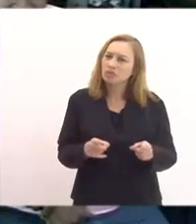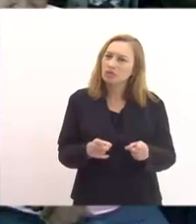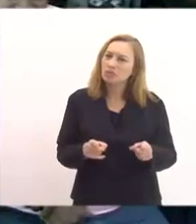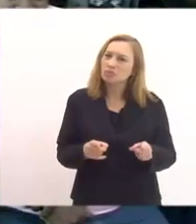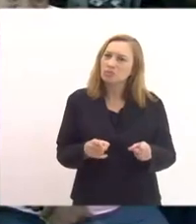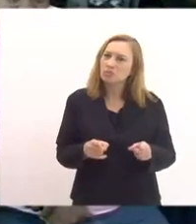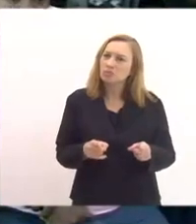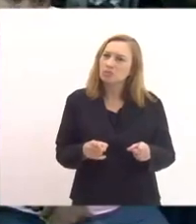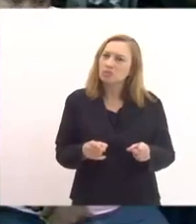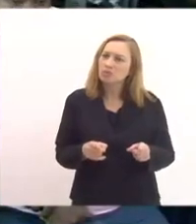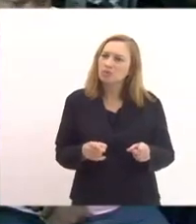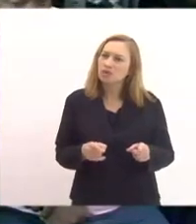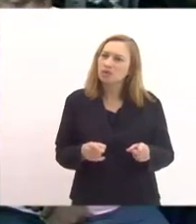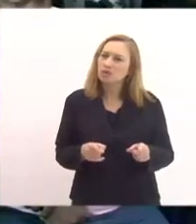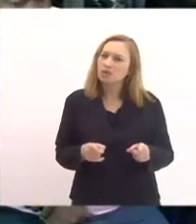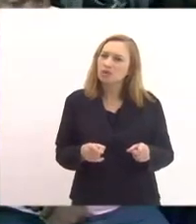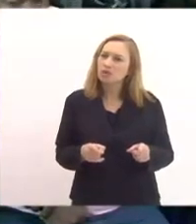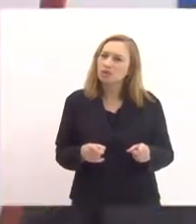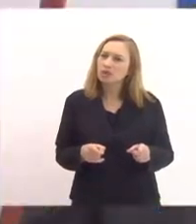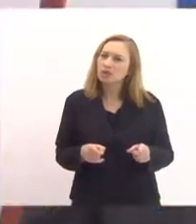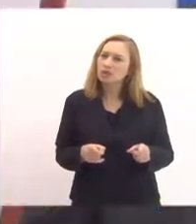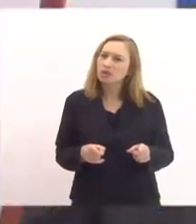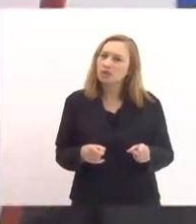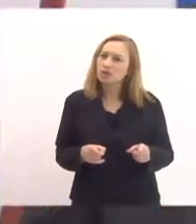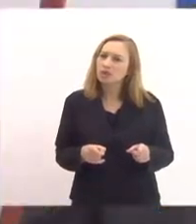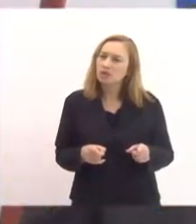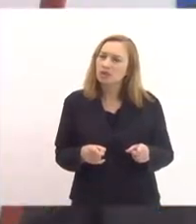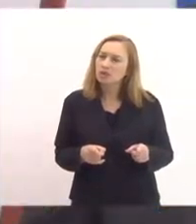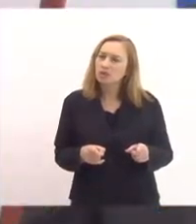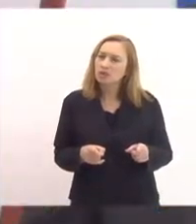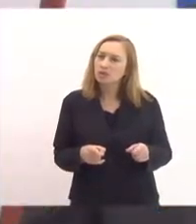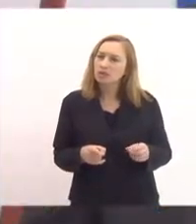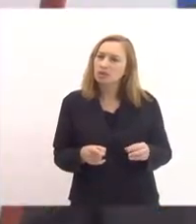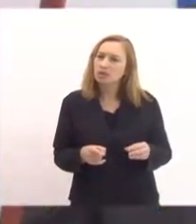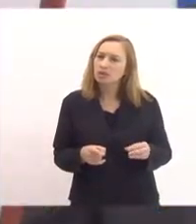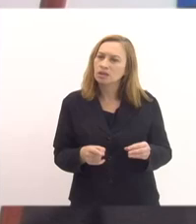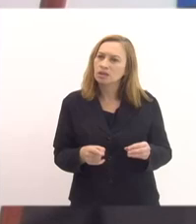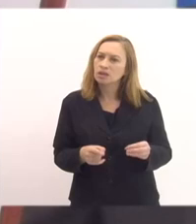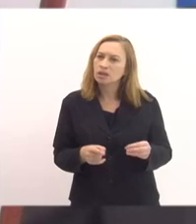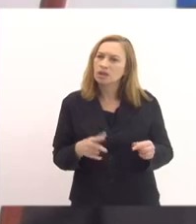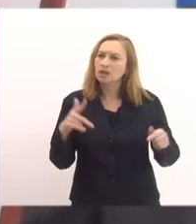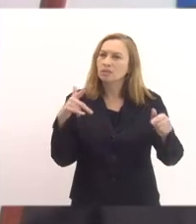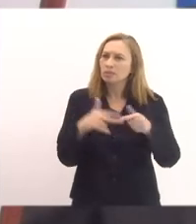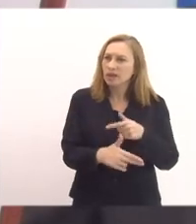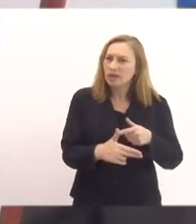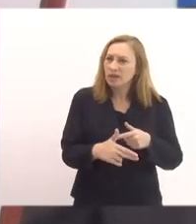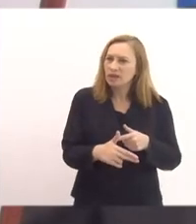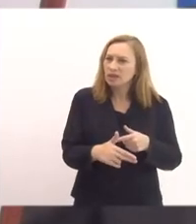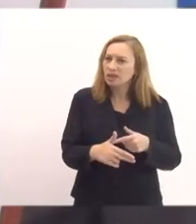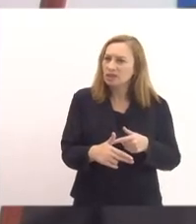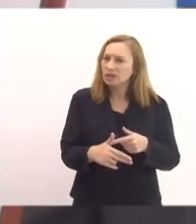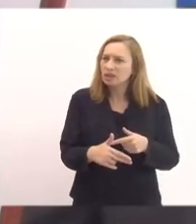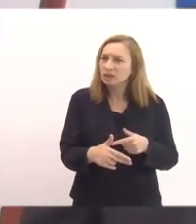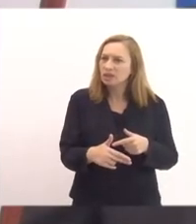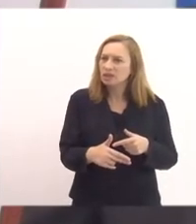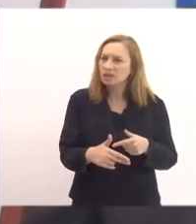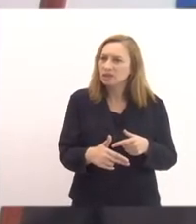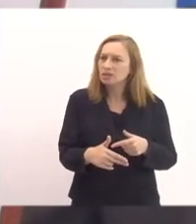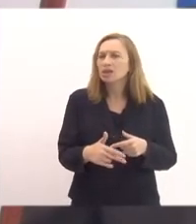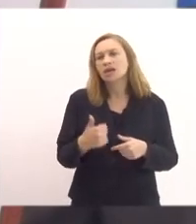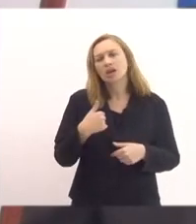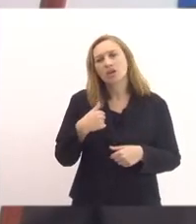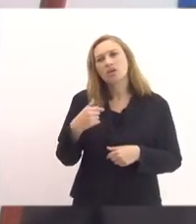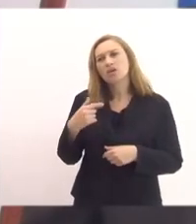o temporário, ele atrapalha a solução, porque a gente está falando do regime de recuperação, de espaço, então sou um crítico